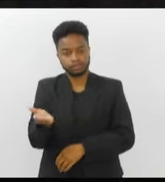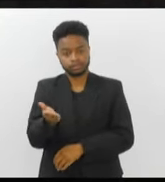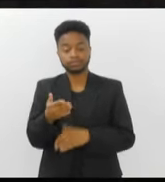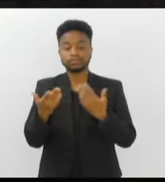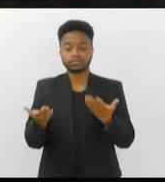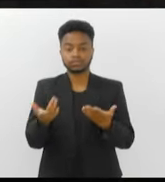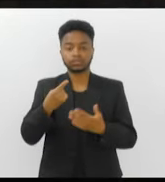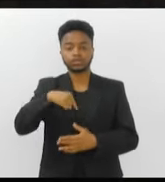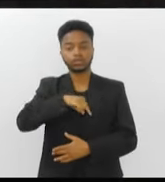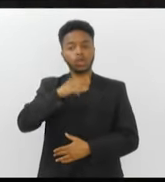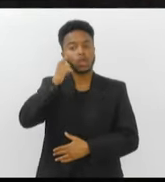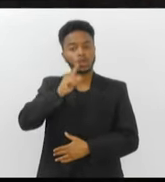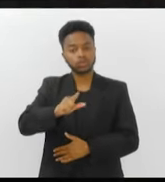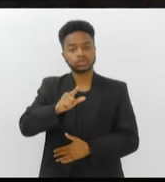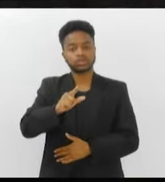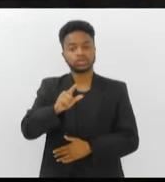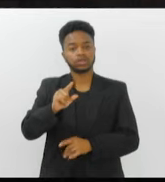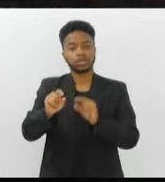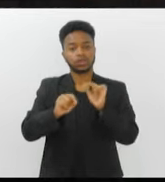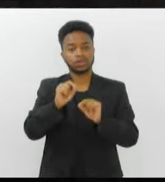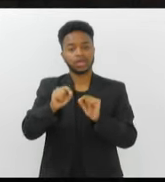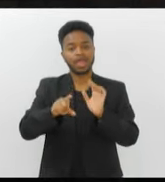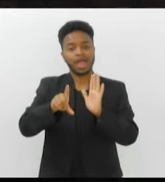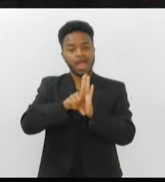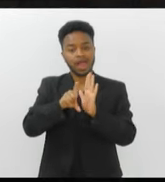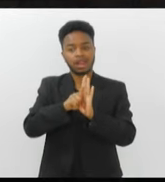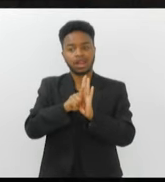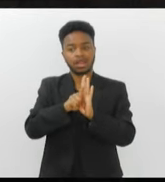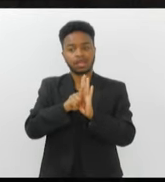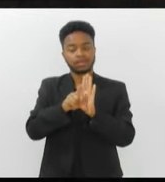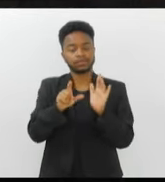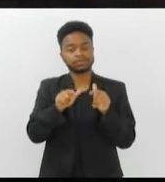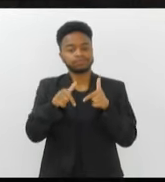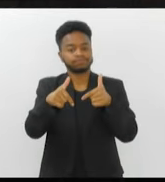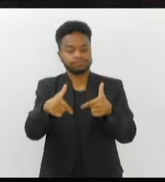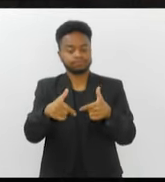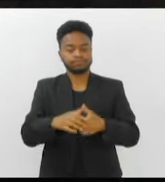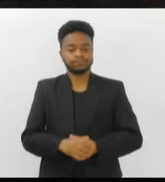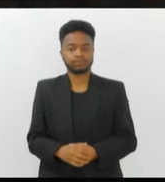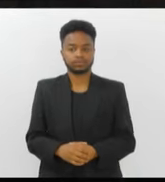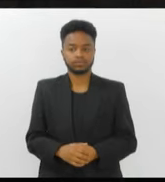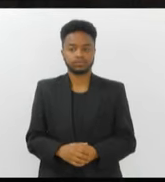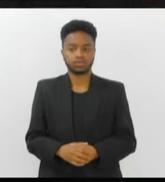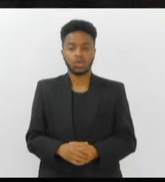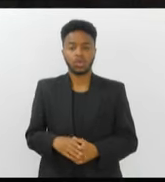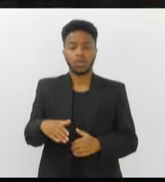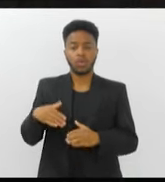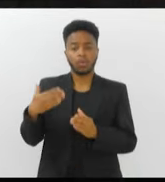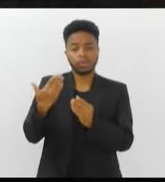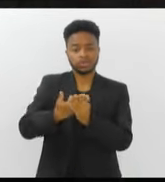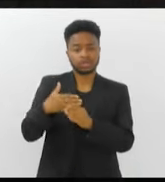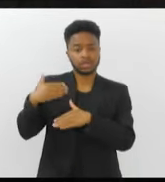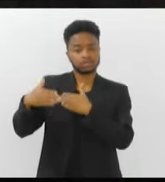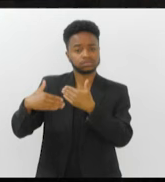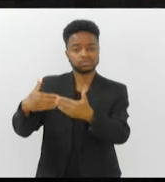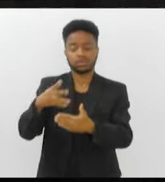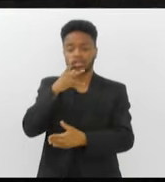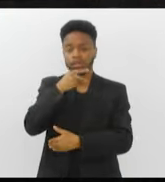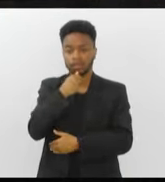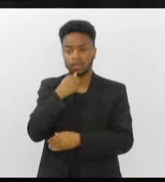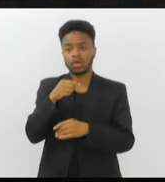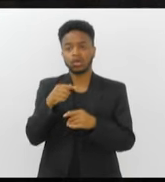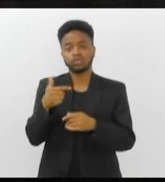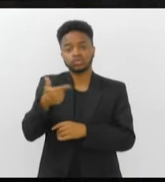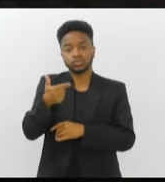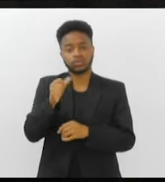gente conseguiu tirar do papel a lei da migração. O processo está se arrastando durante meses. Começou o segundo